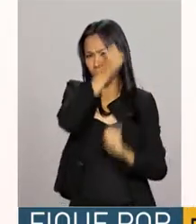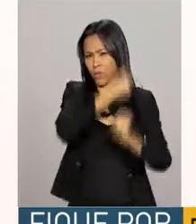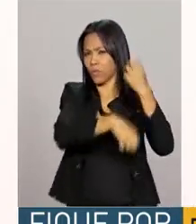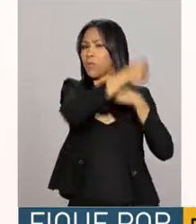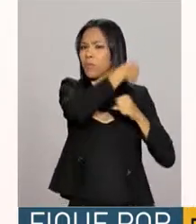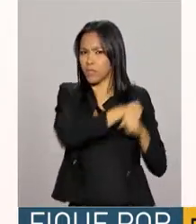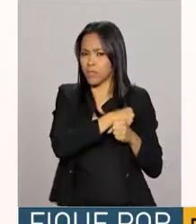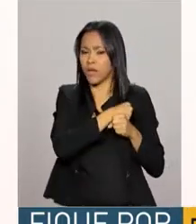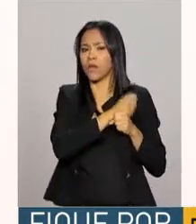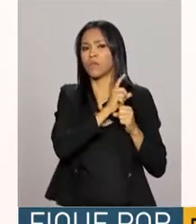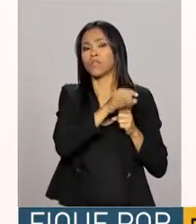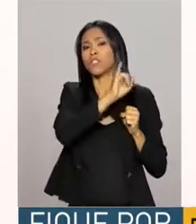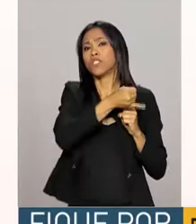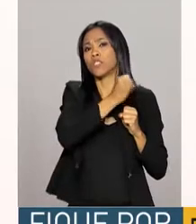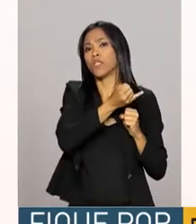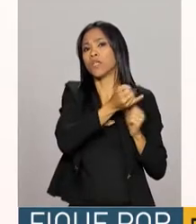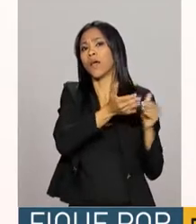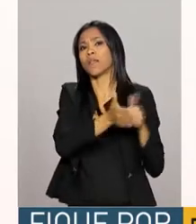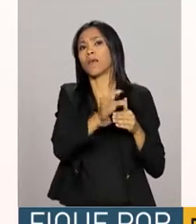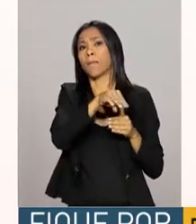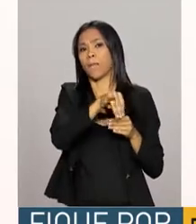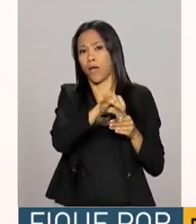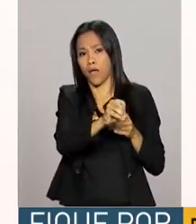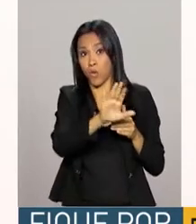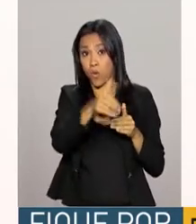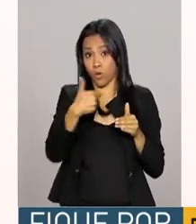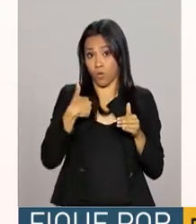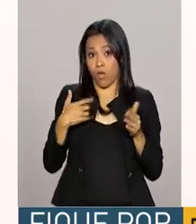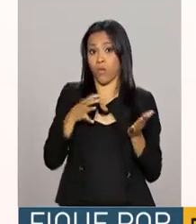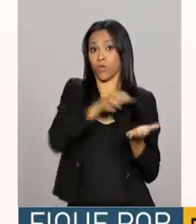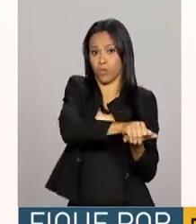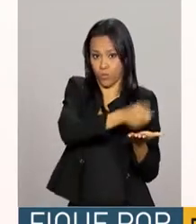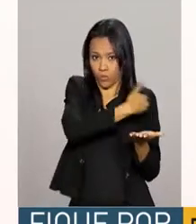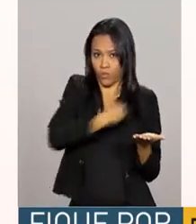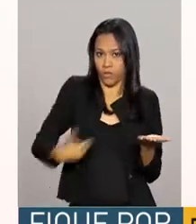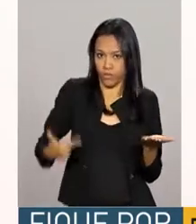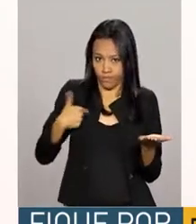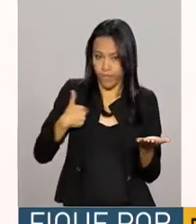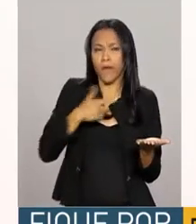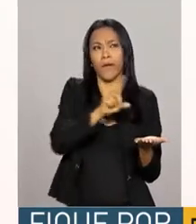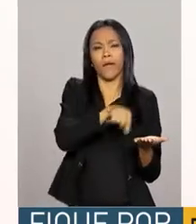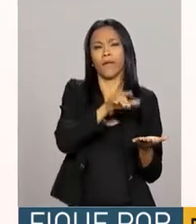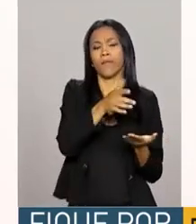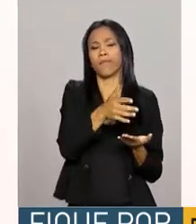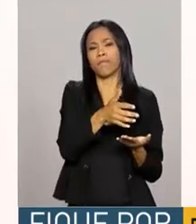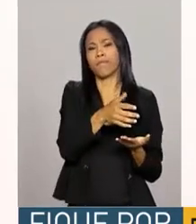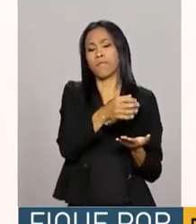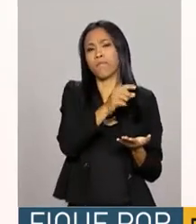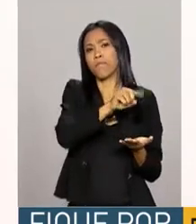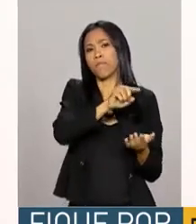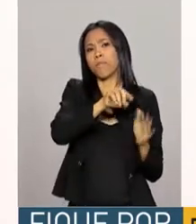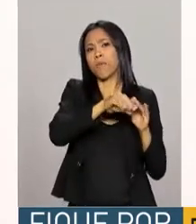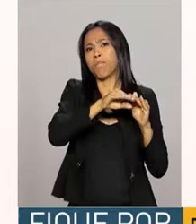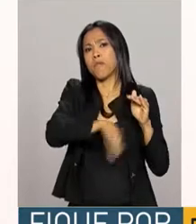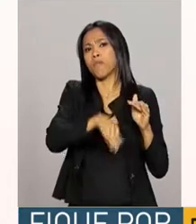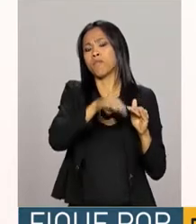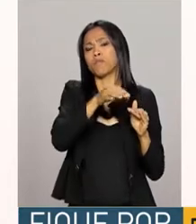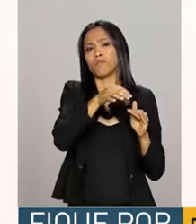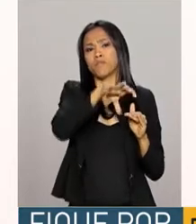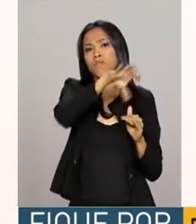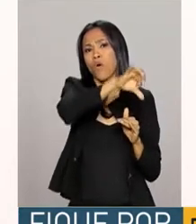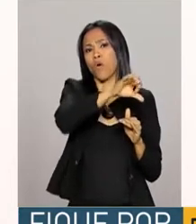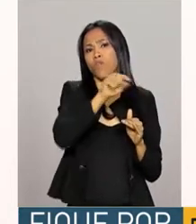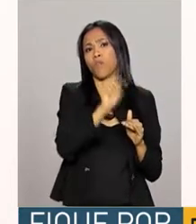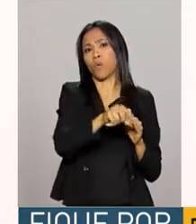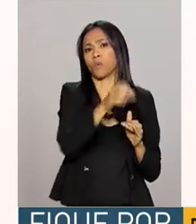passado o acumulado de janeiro a maio por nós assumimos acumulado de janeiro a maio era de menos 9.8 por cento